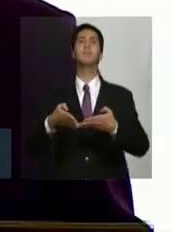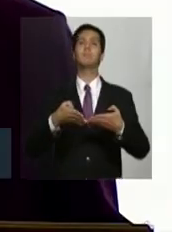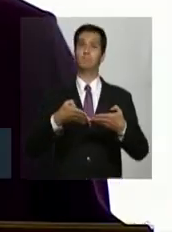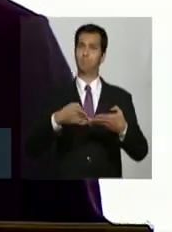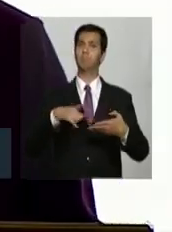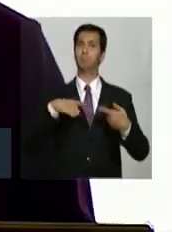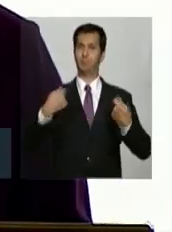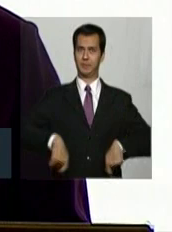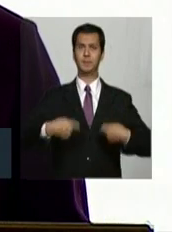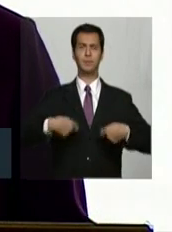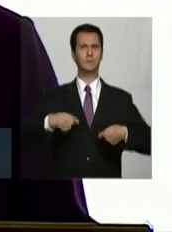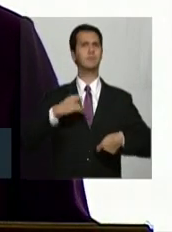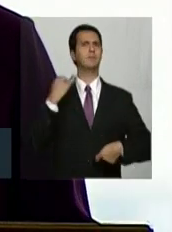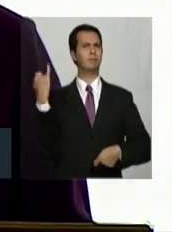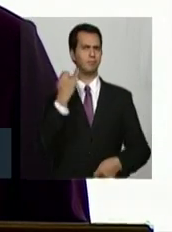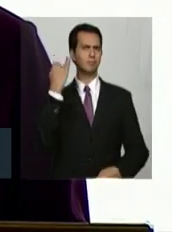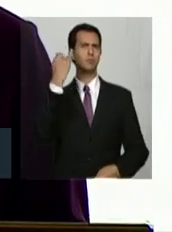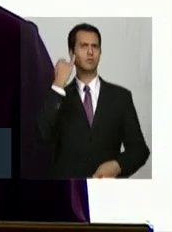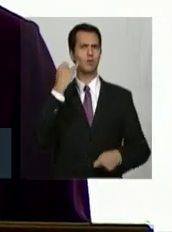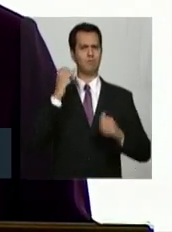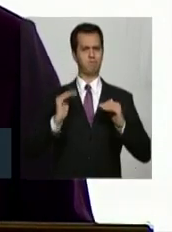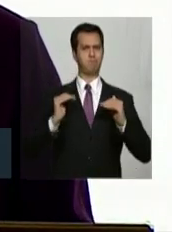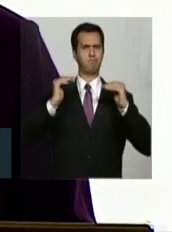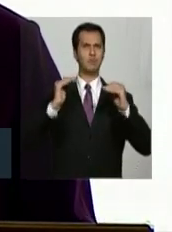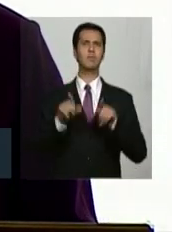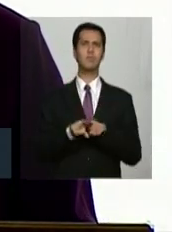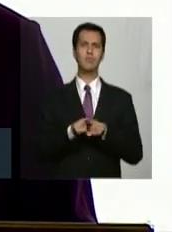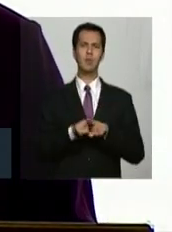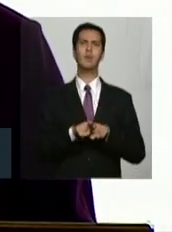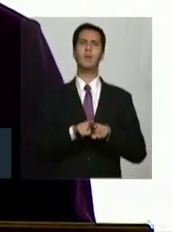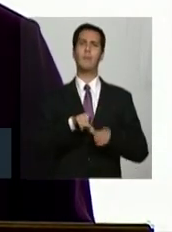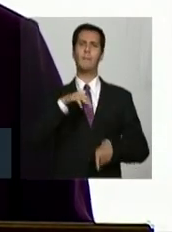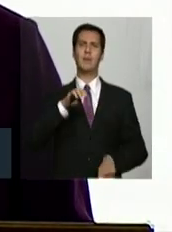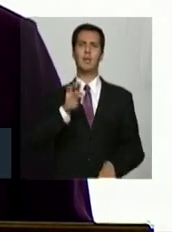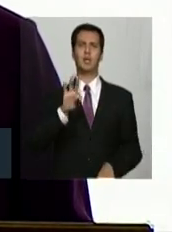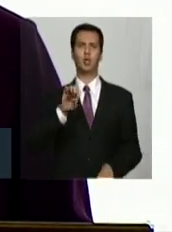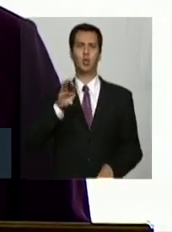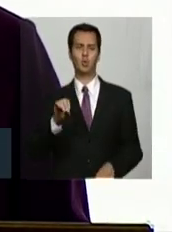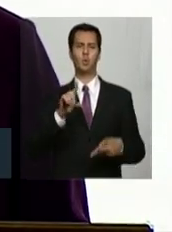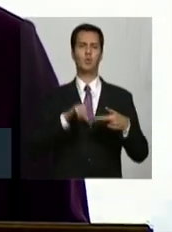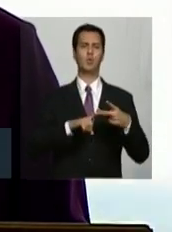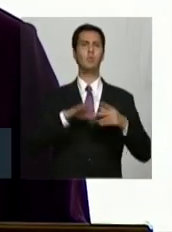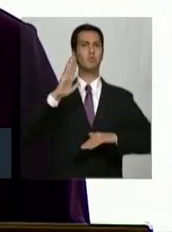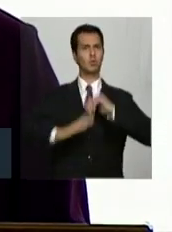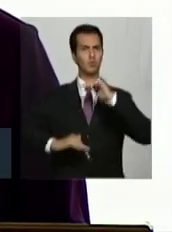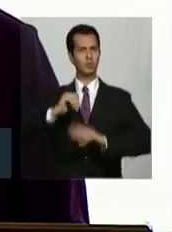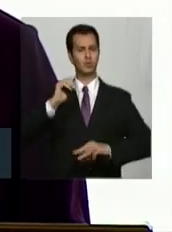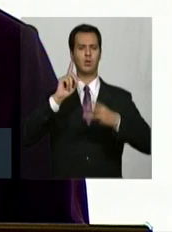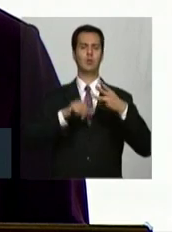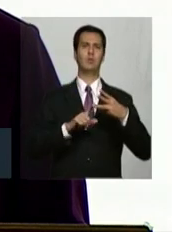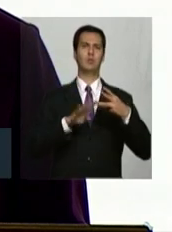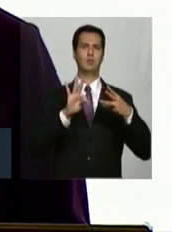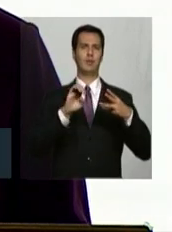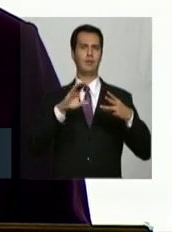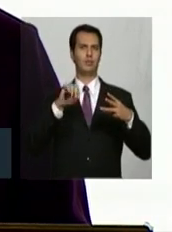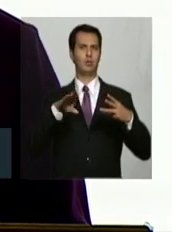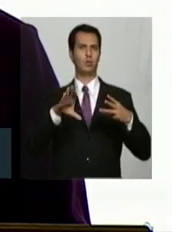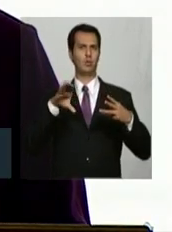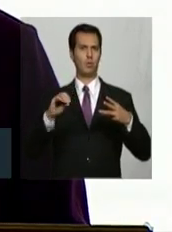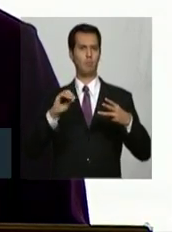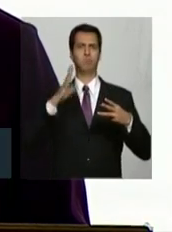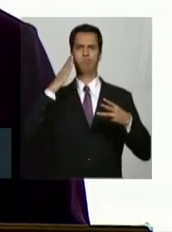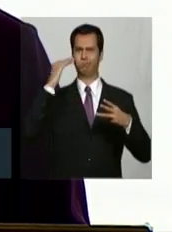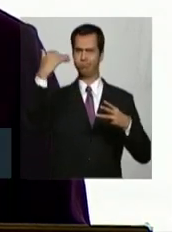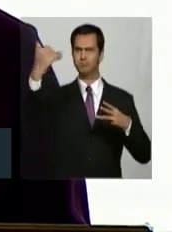país em meritocracia, profissionalismo e capacidade técnica e, além